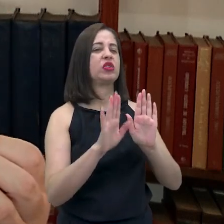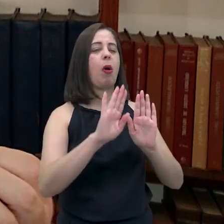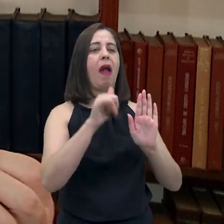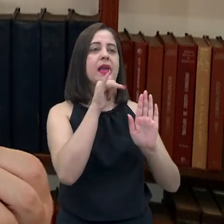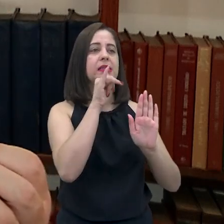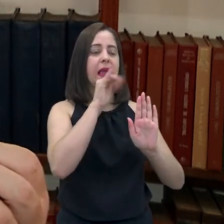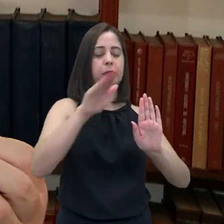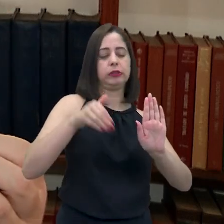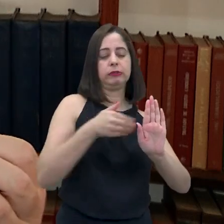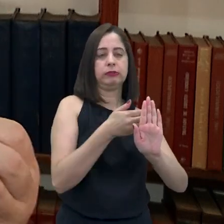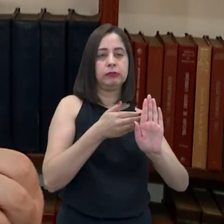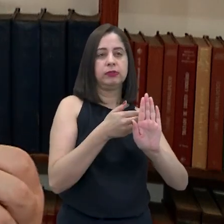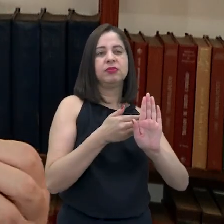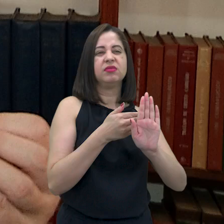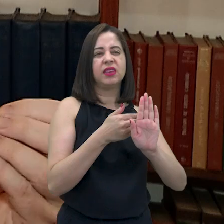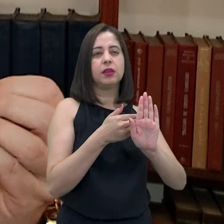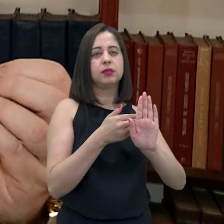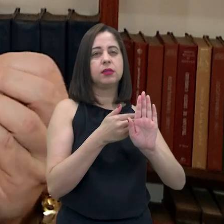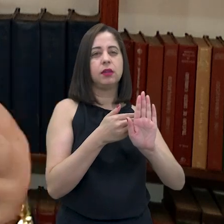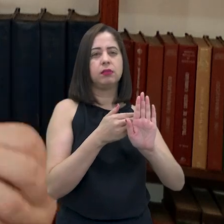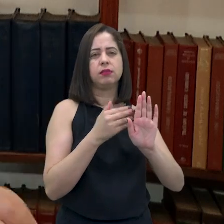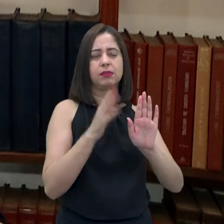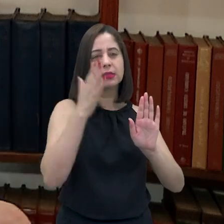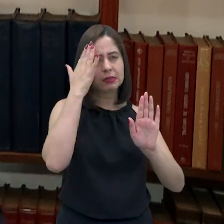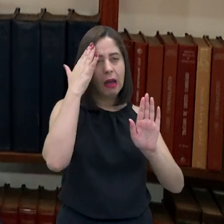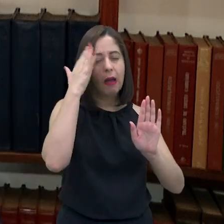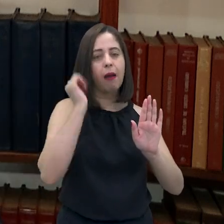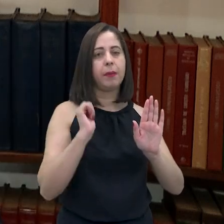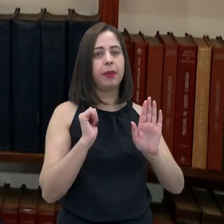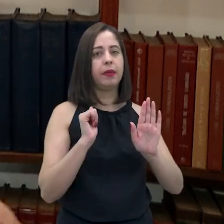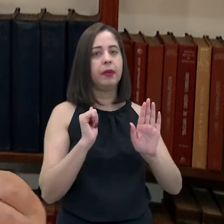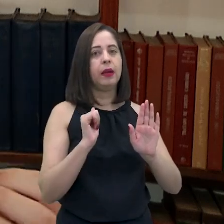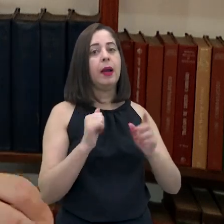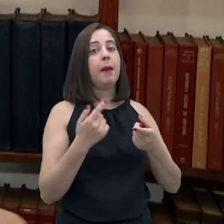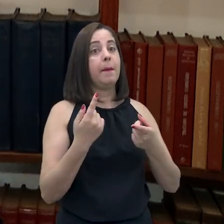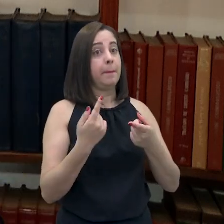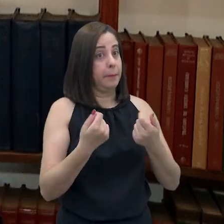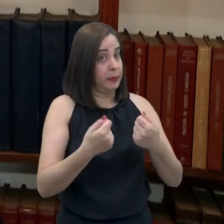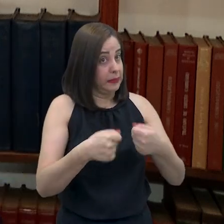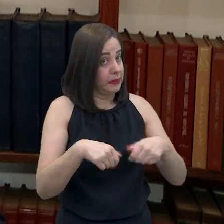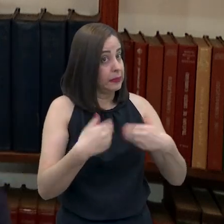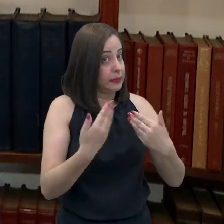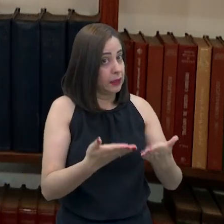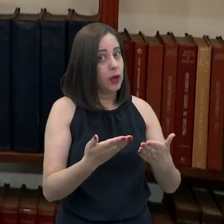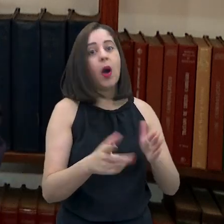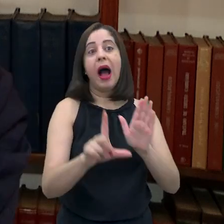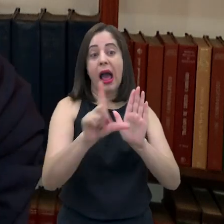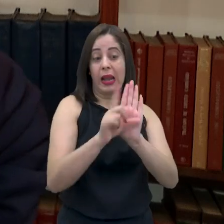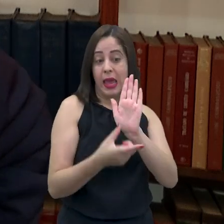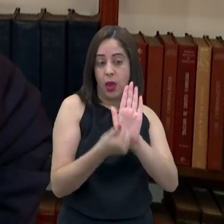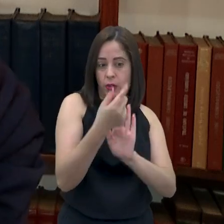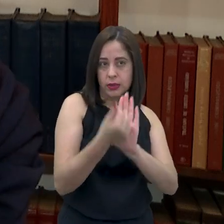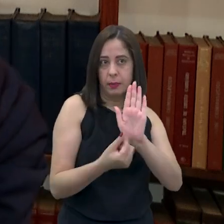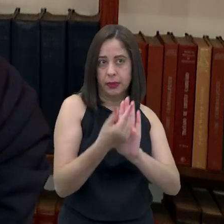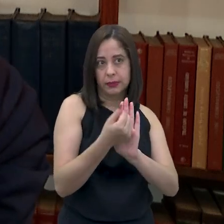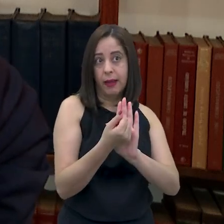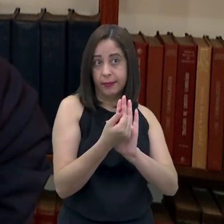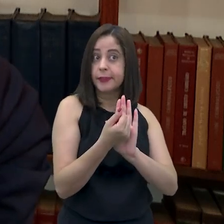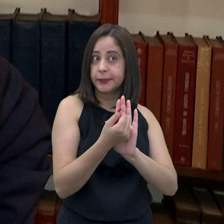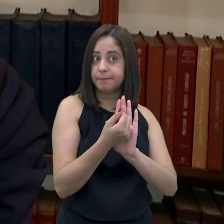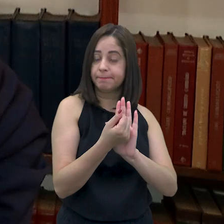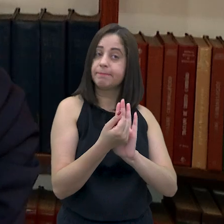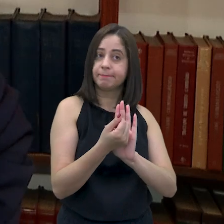puramente prática. Ela requer outras ciências para ser composta. E a lei orçamentária é uma